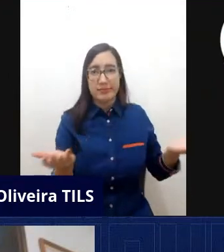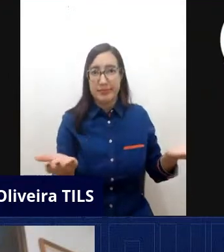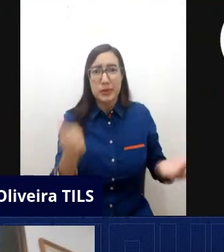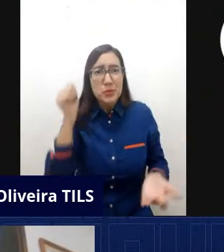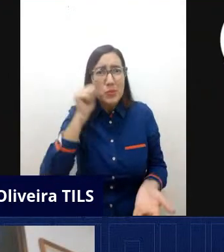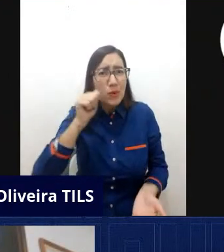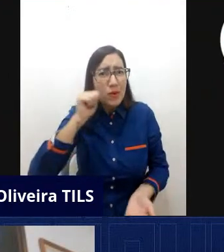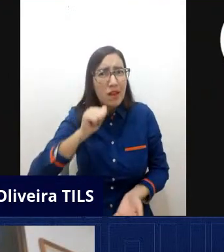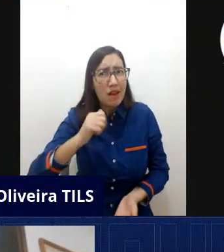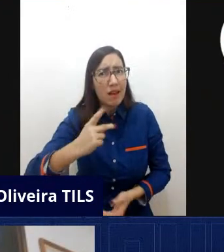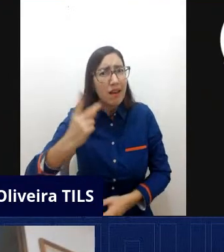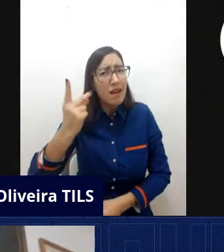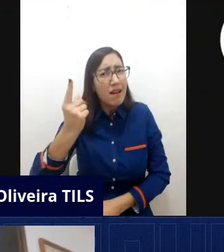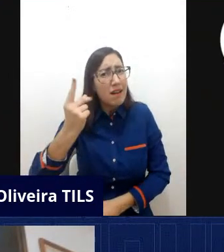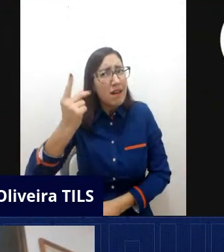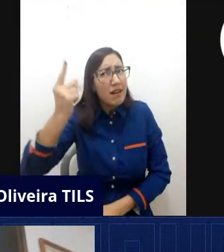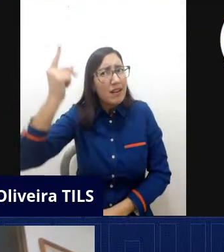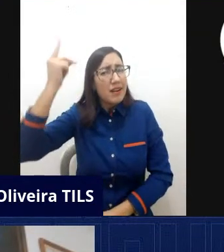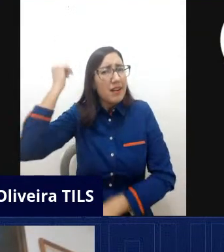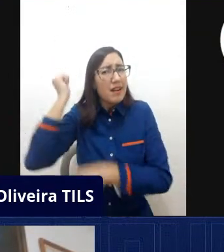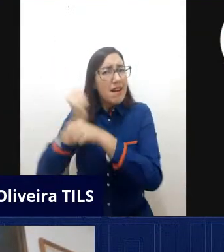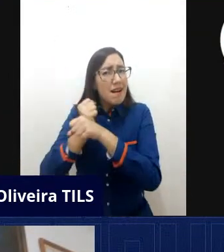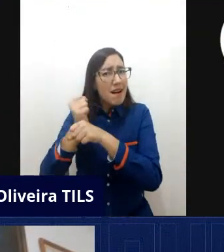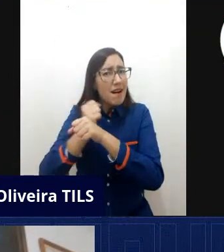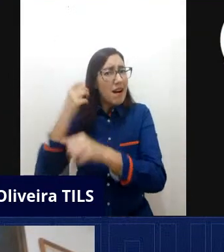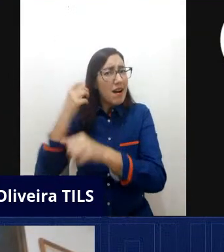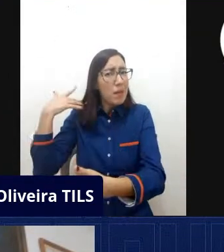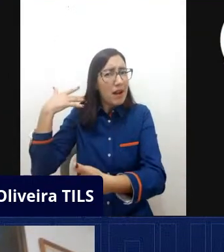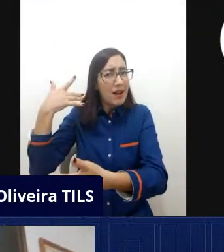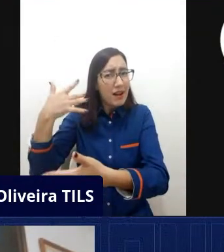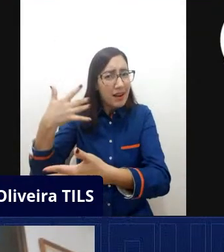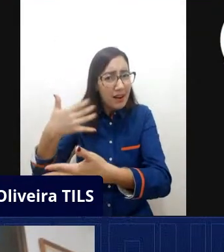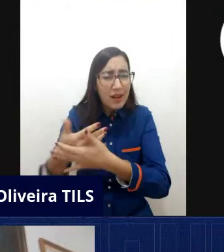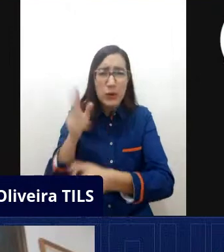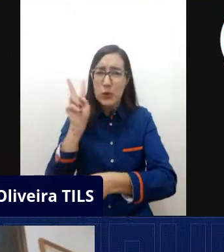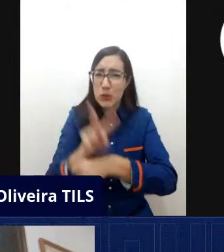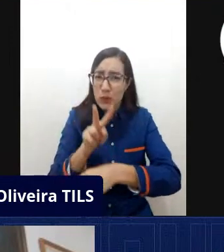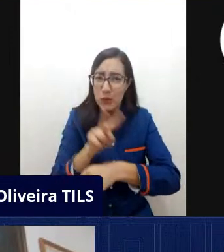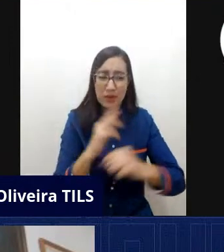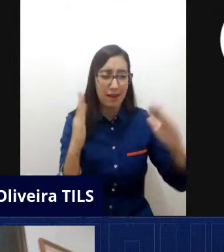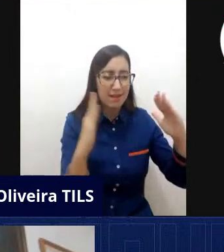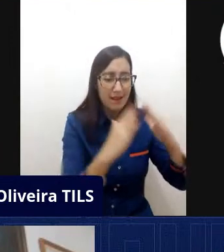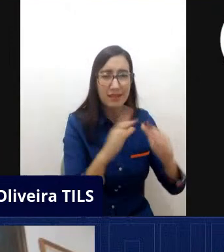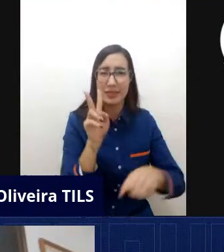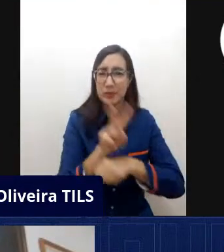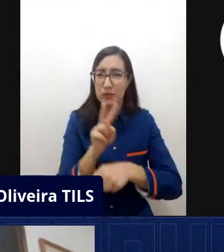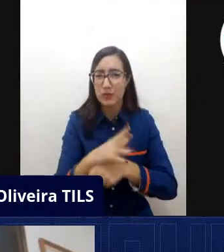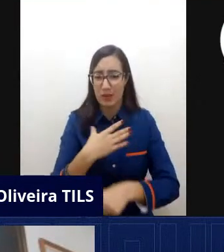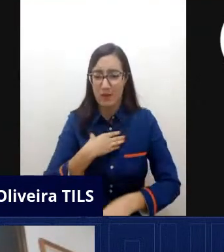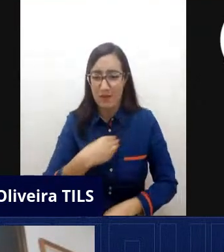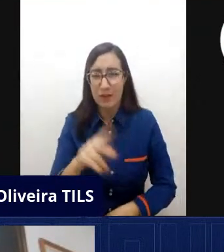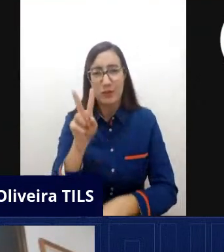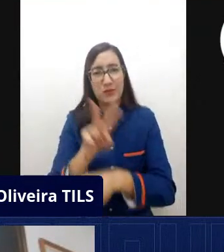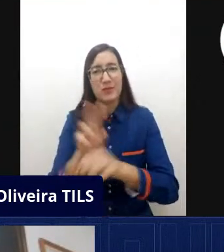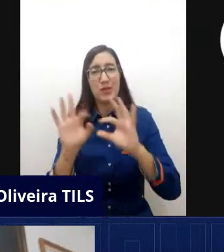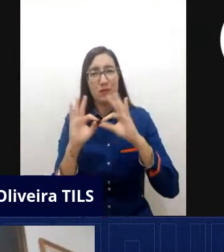historicamente invisibilizado, né? Então, a campanha pela divisão justa do trabalho doméstico, naquele momento,